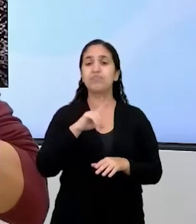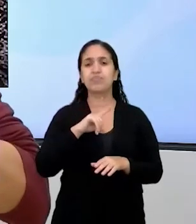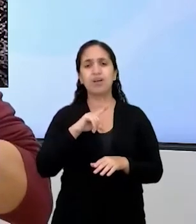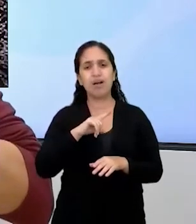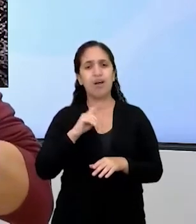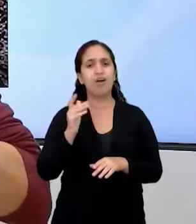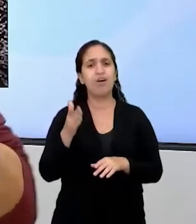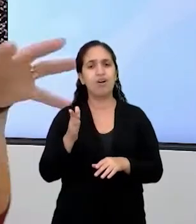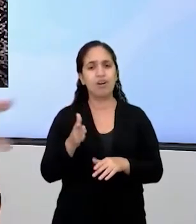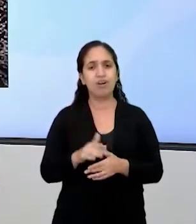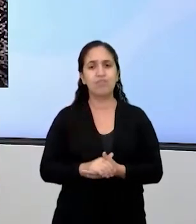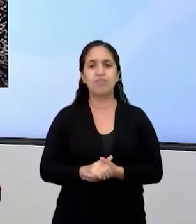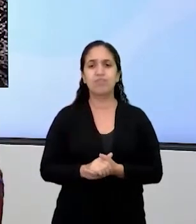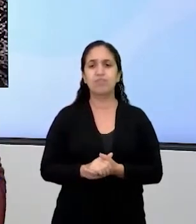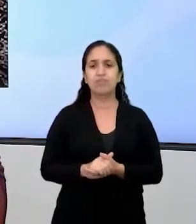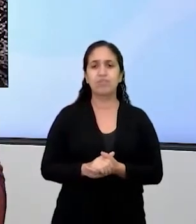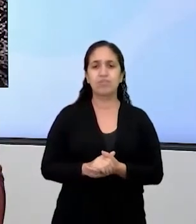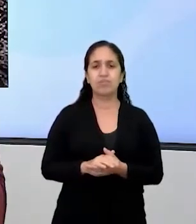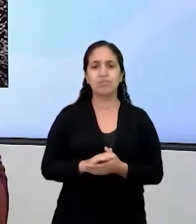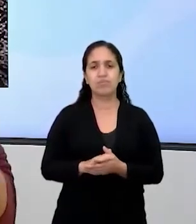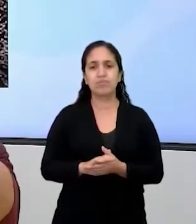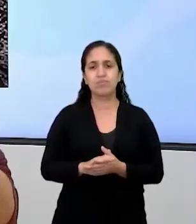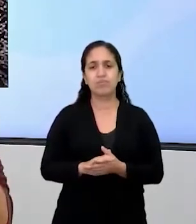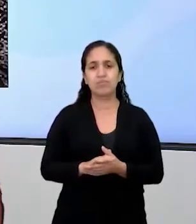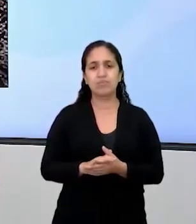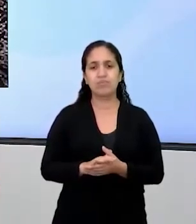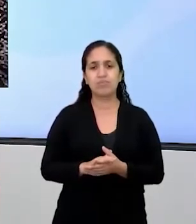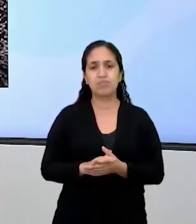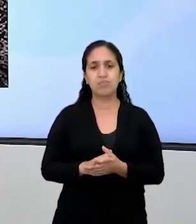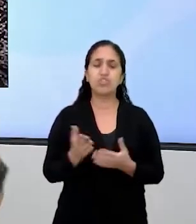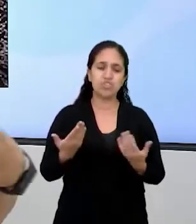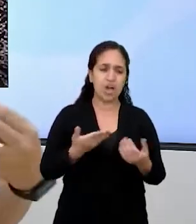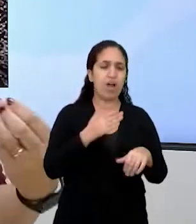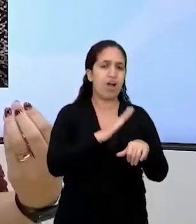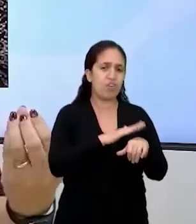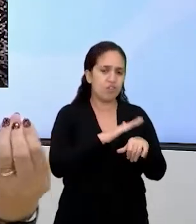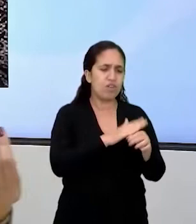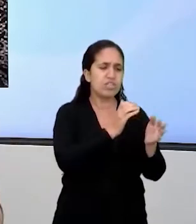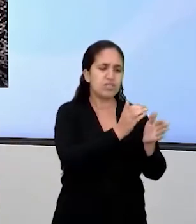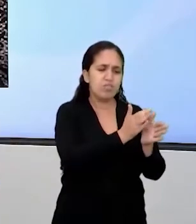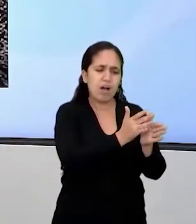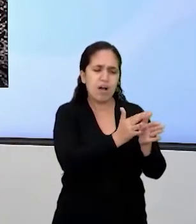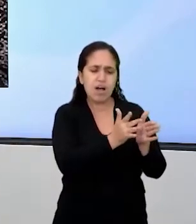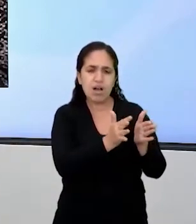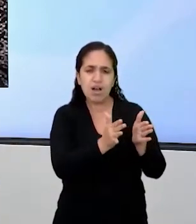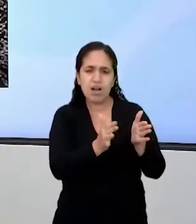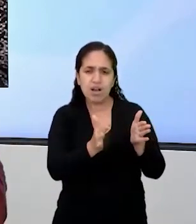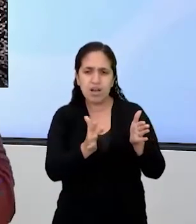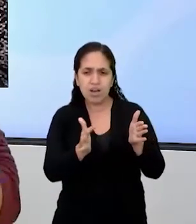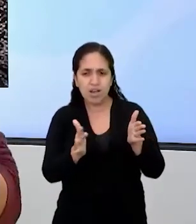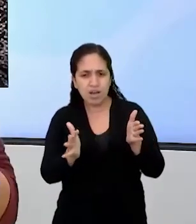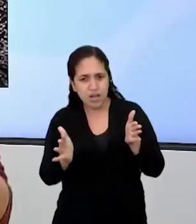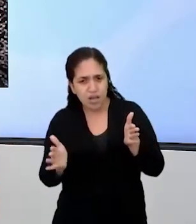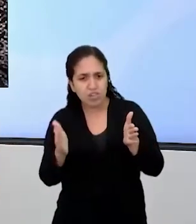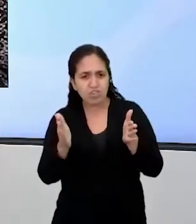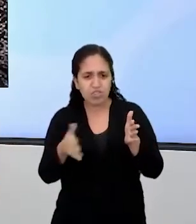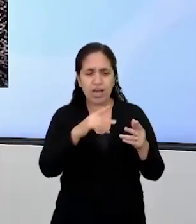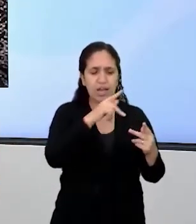aí essa mobilização, já terão feito todo esse processo